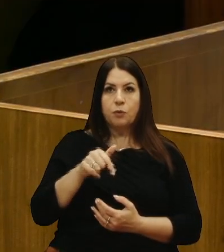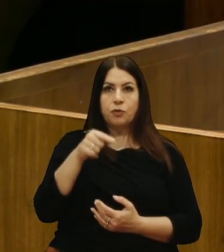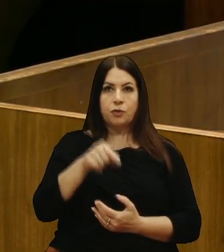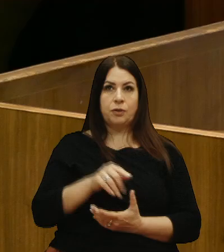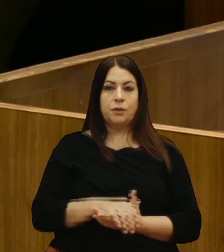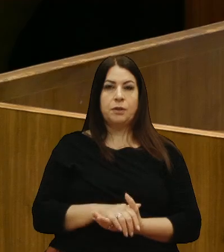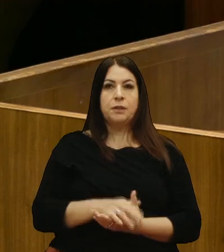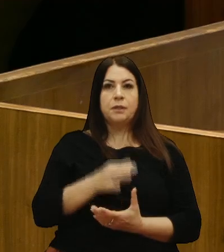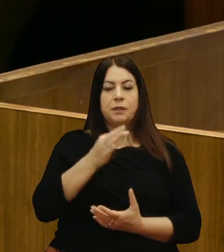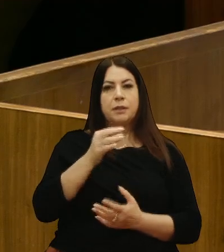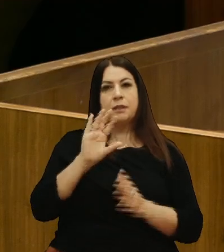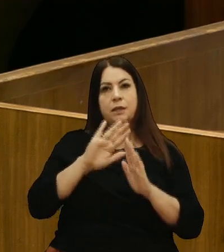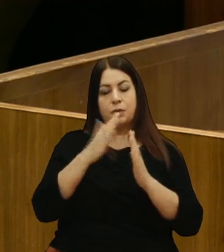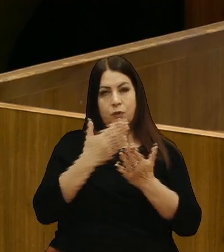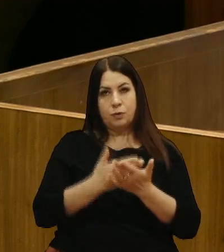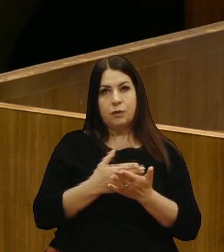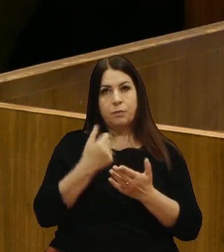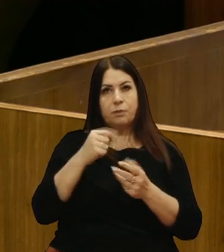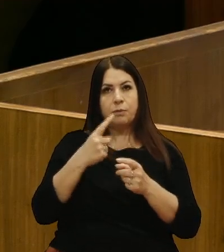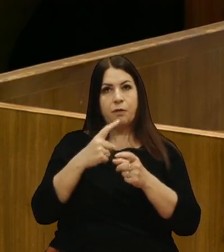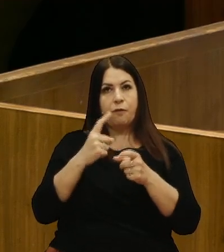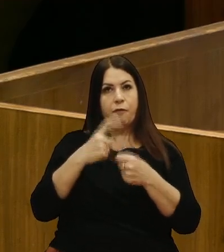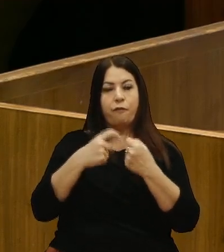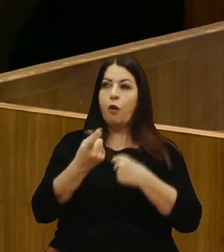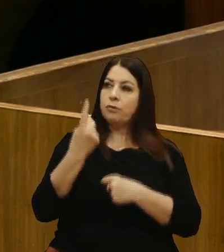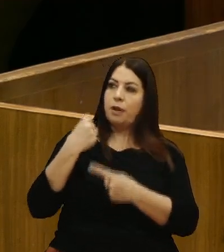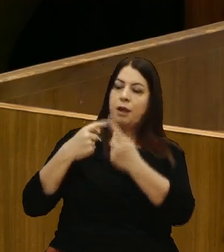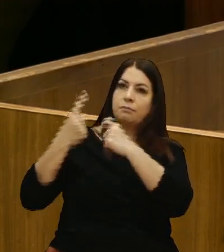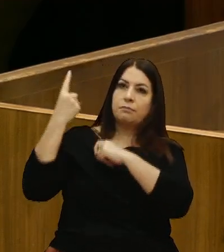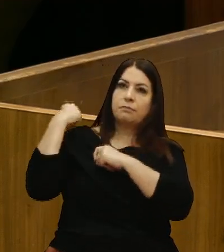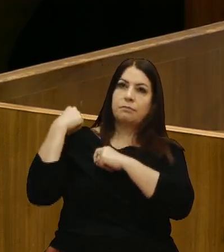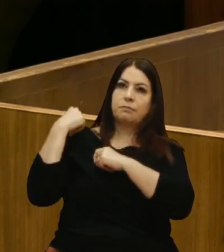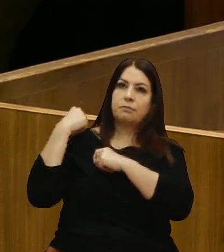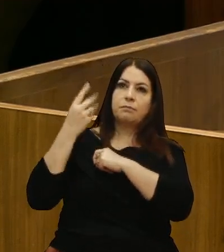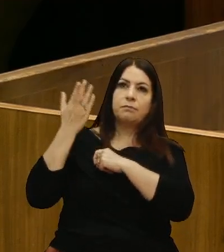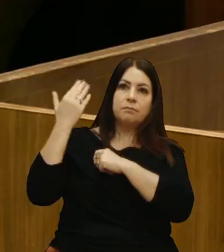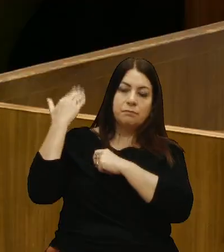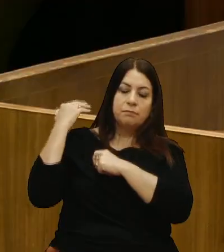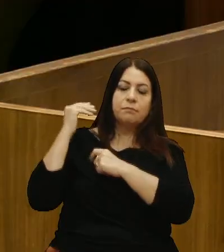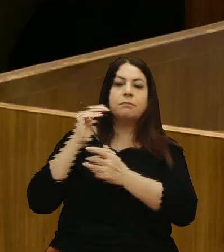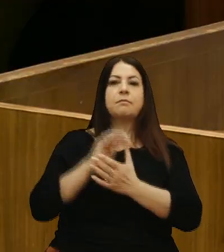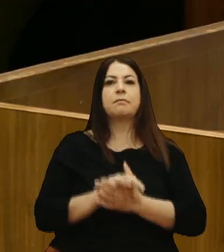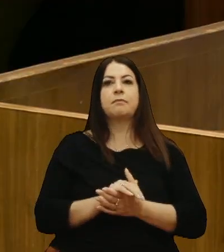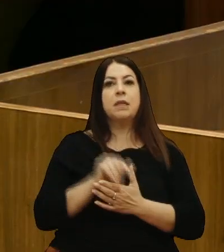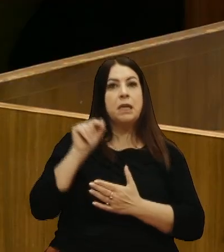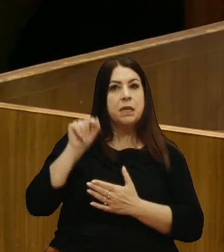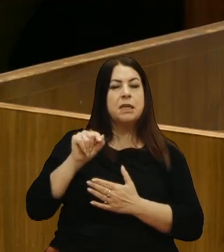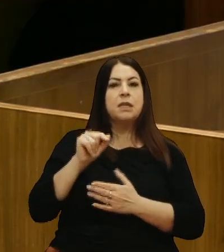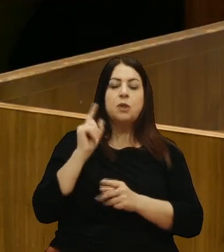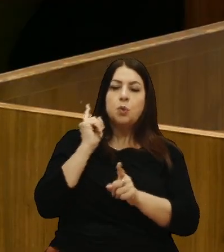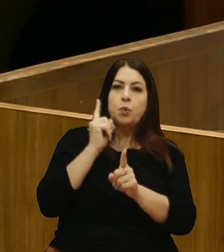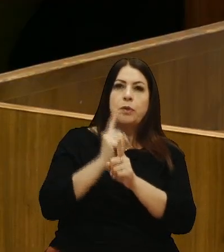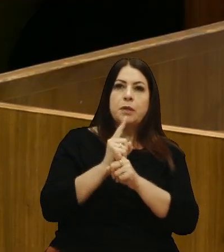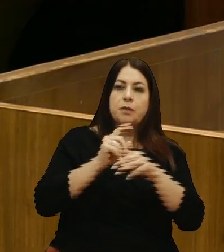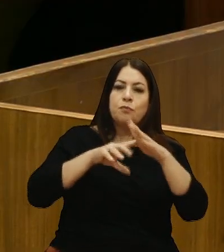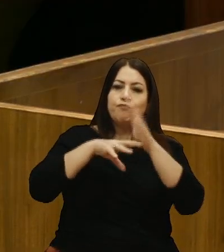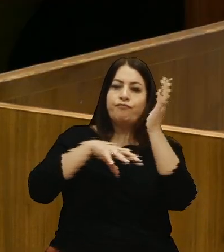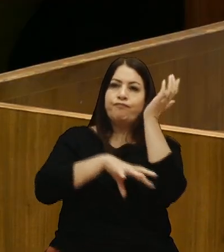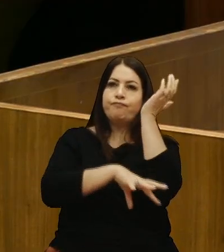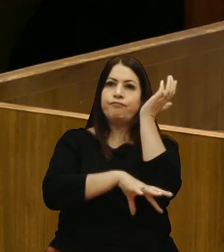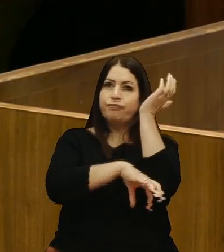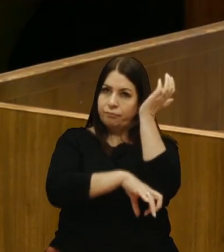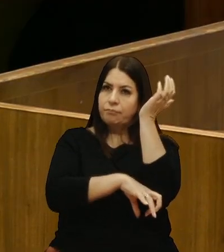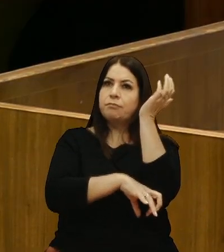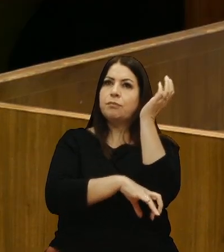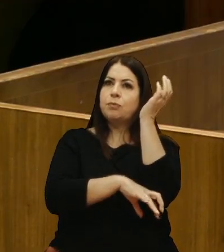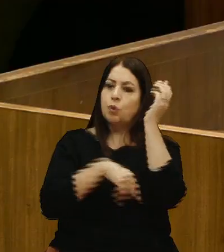escola, precisamos voltar no tempo e revisitar o seu passado. É nele que encontramos as raízes que sustentam